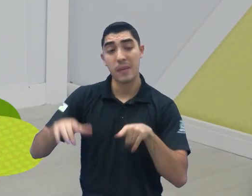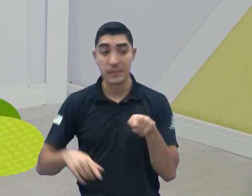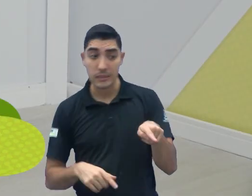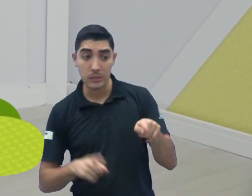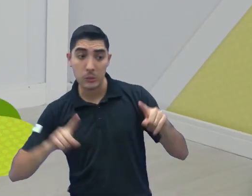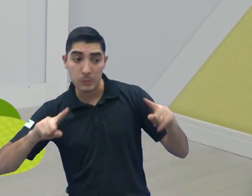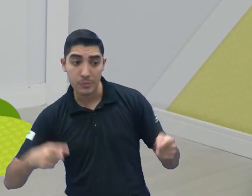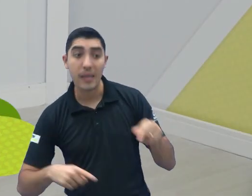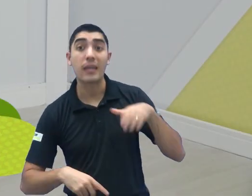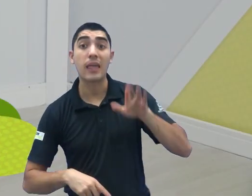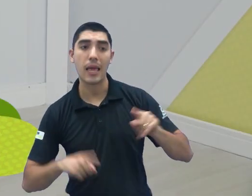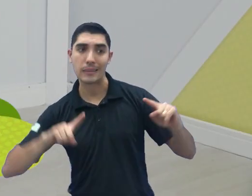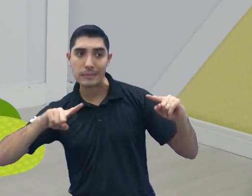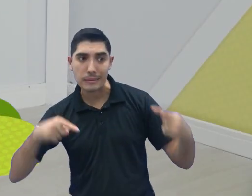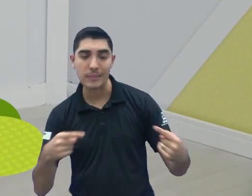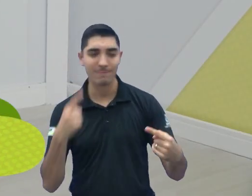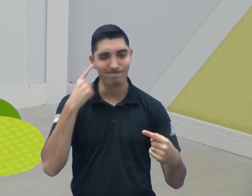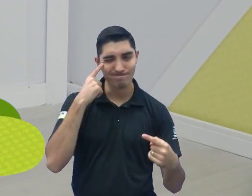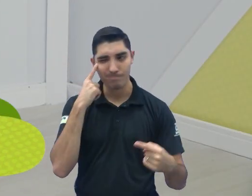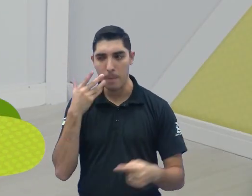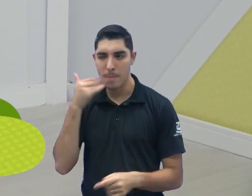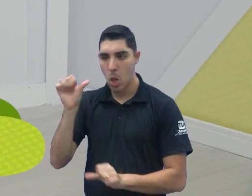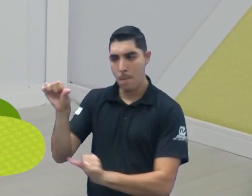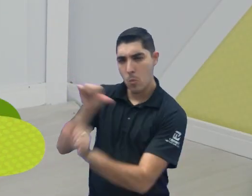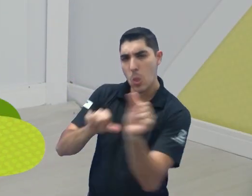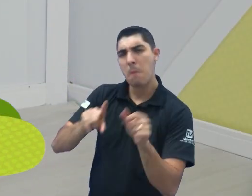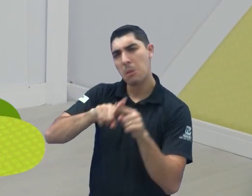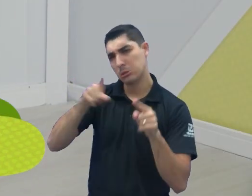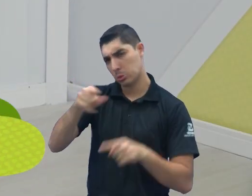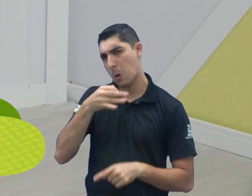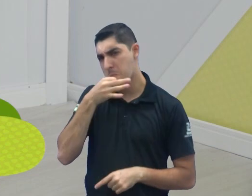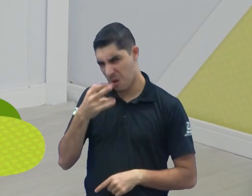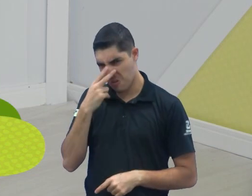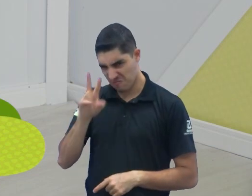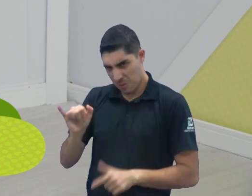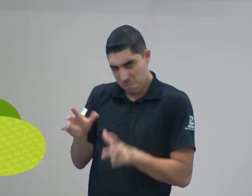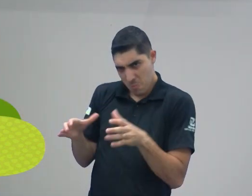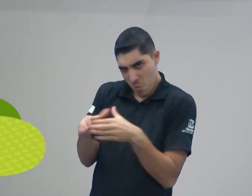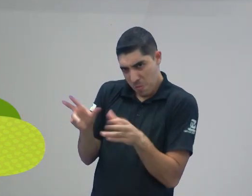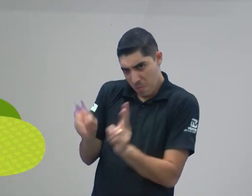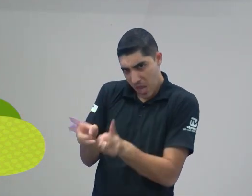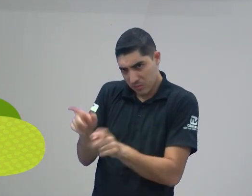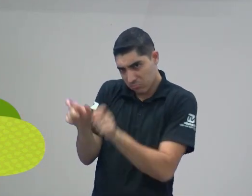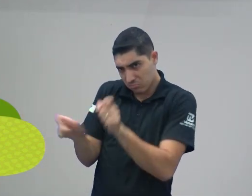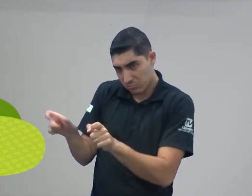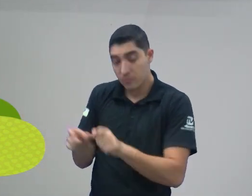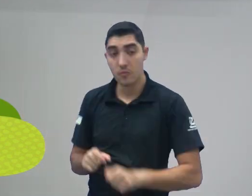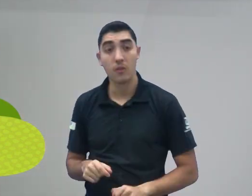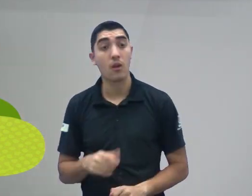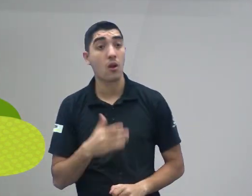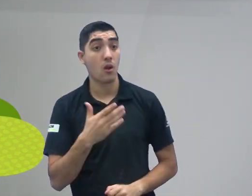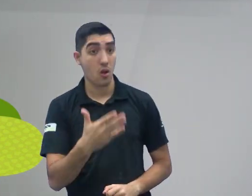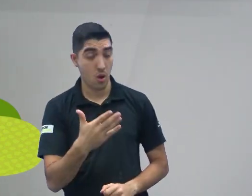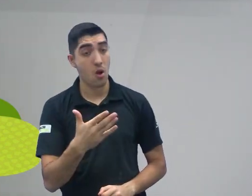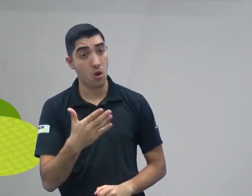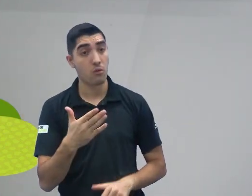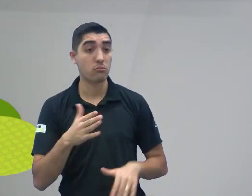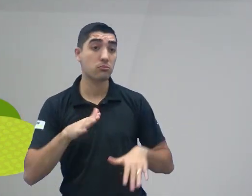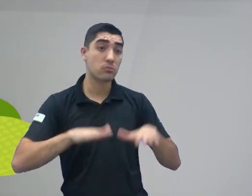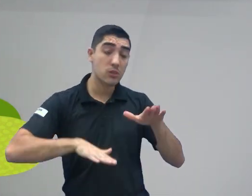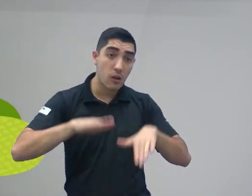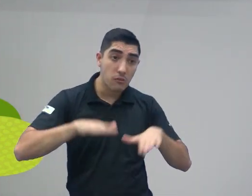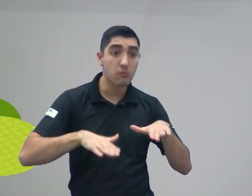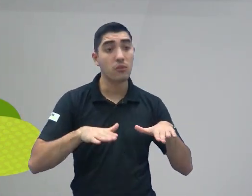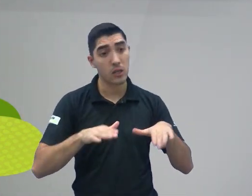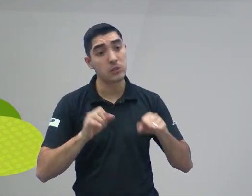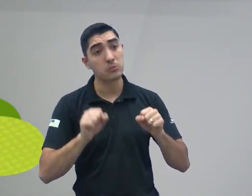mudar alguma coisa, mas por ser o segundo jogo, a tendência é manter a mesma equipe? Vieira, talvez o Felipe Borges na lateral